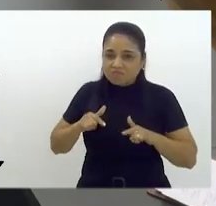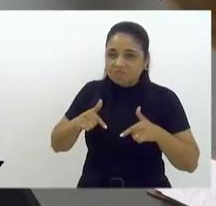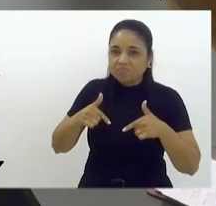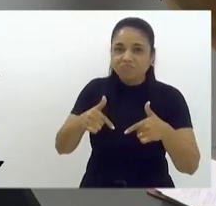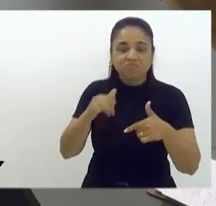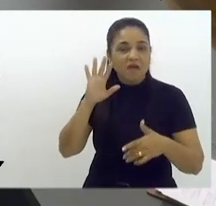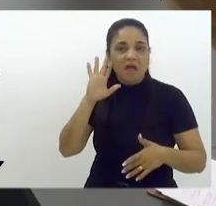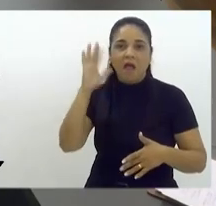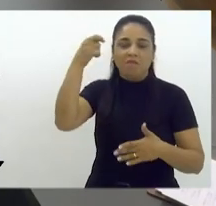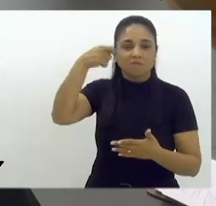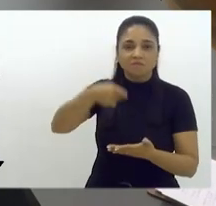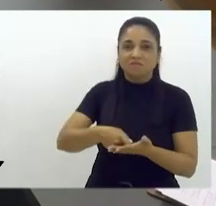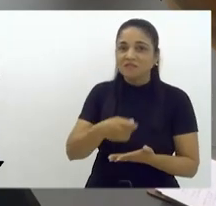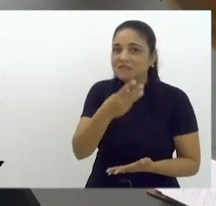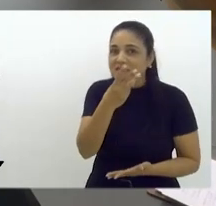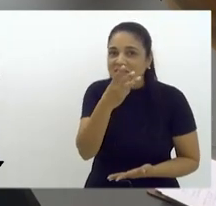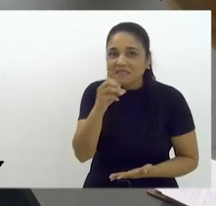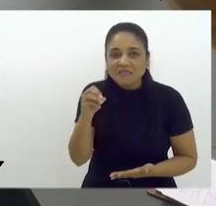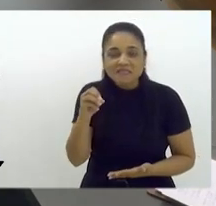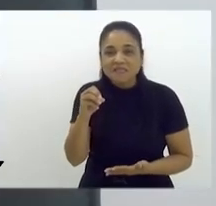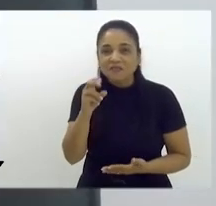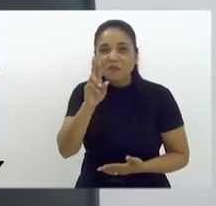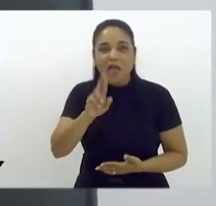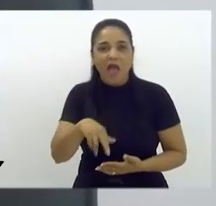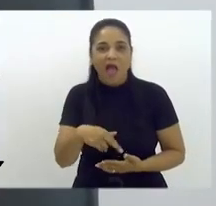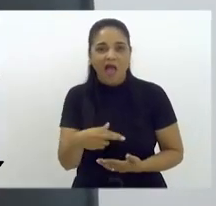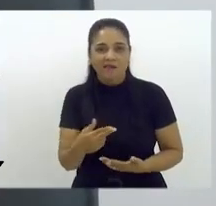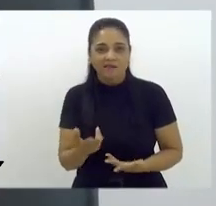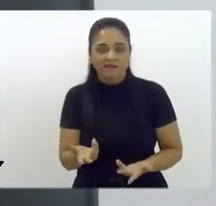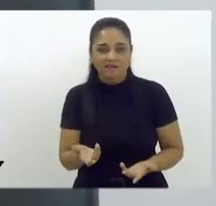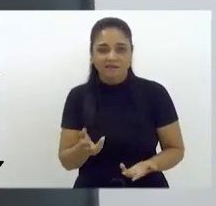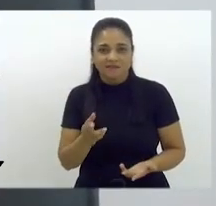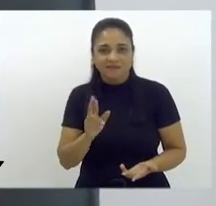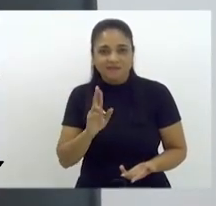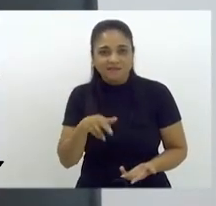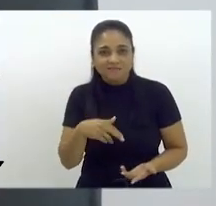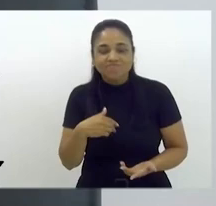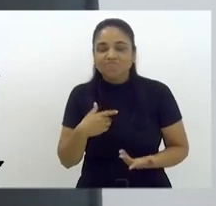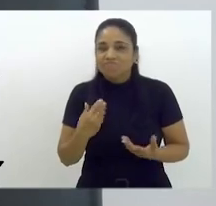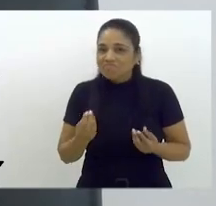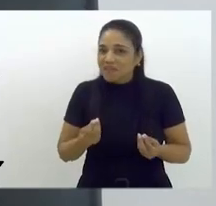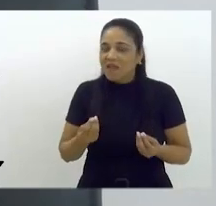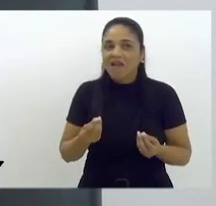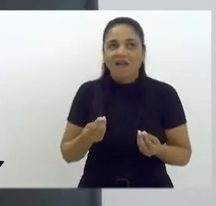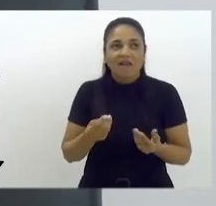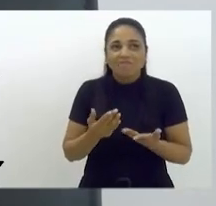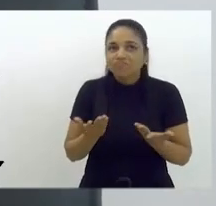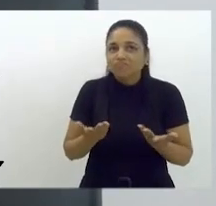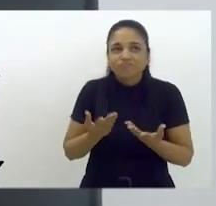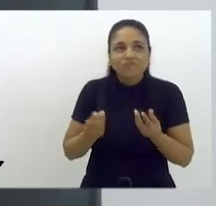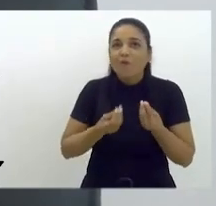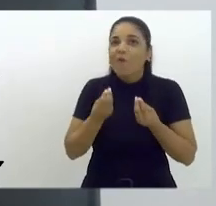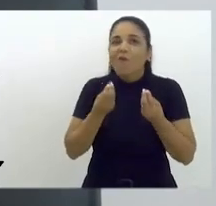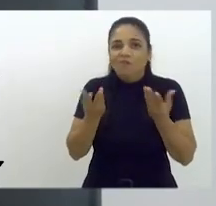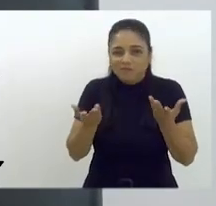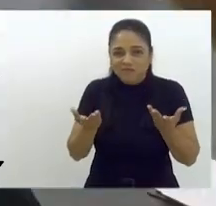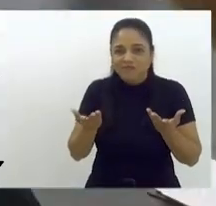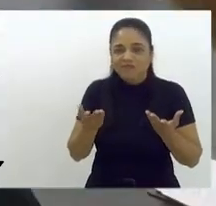de trezentos reais é algo realmente é surreal né